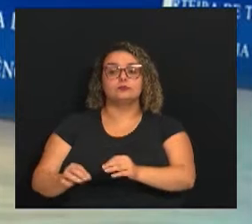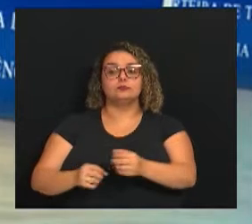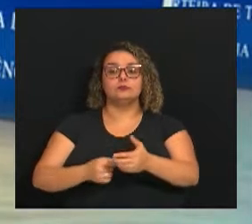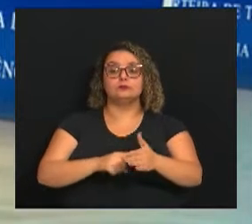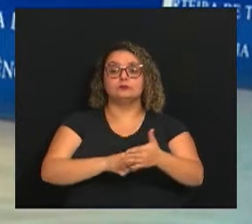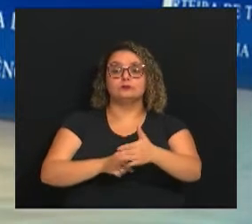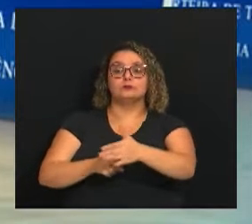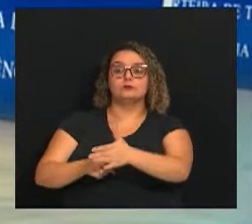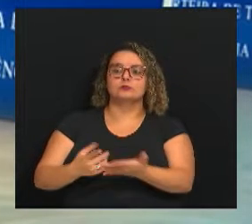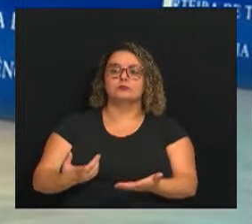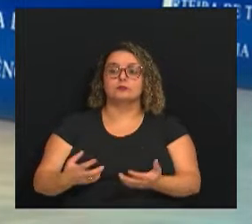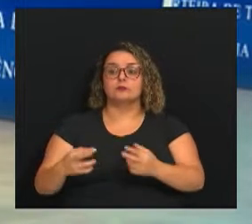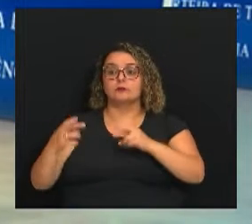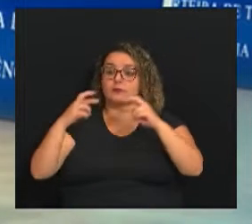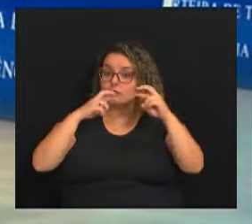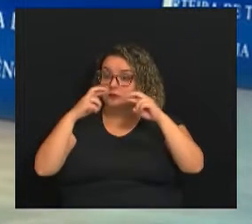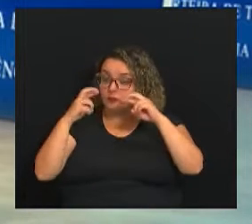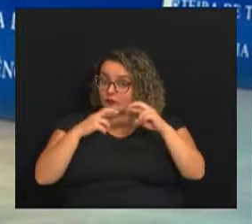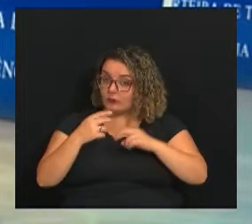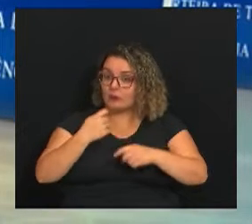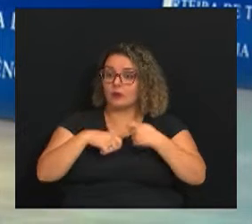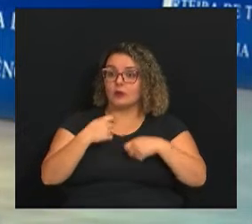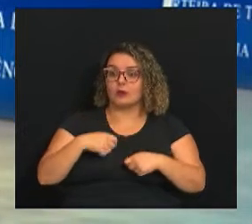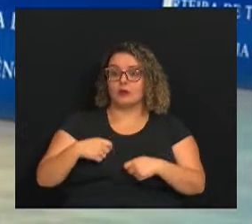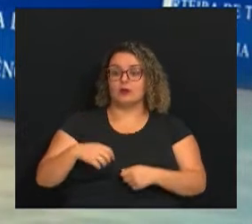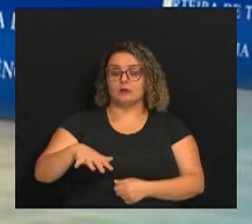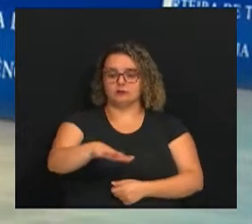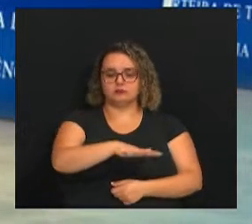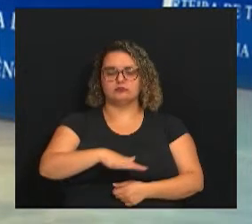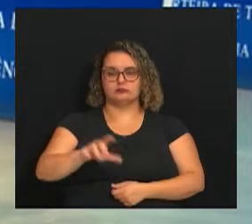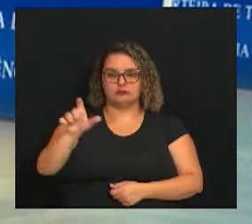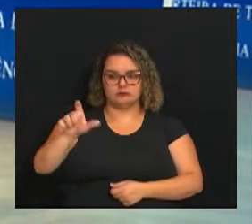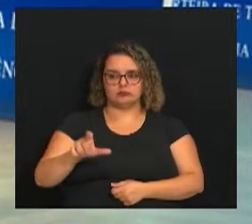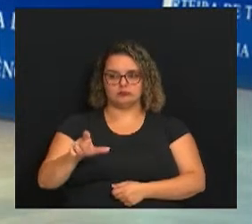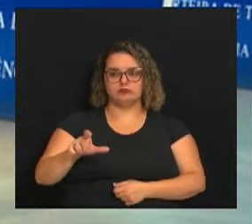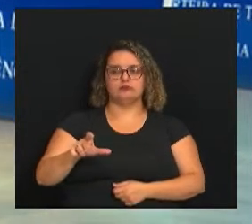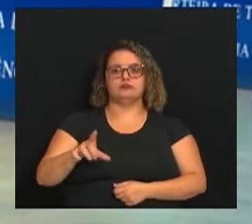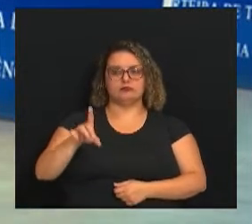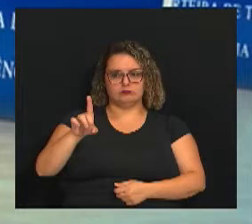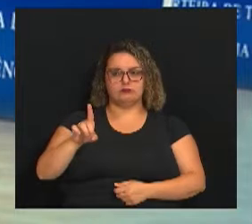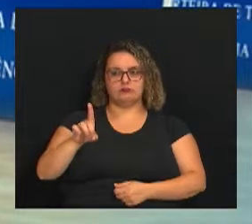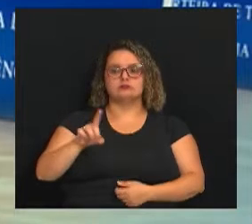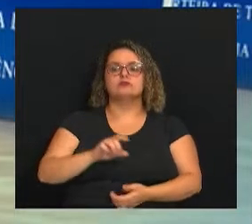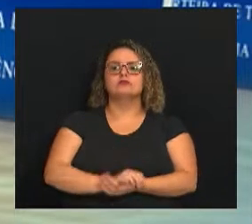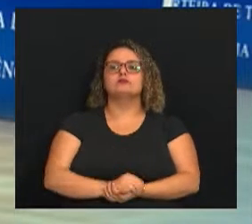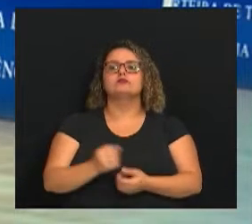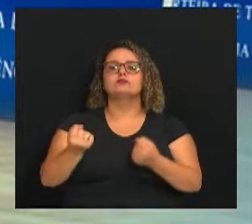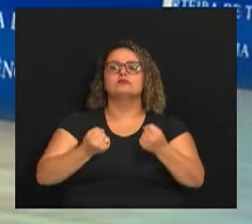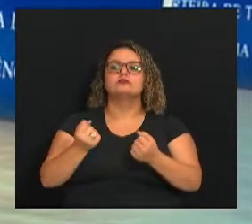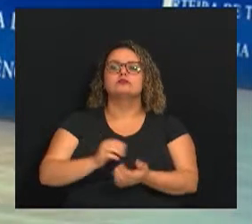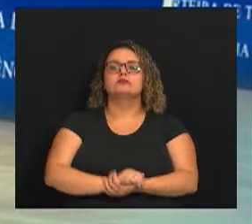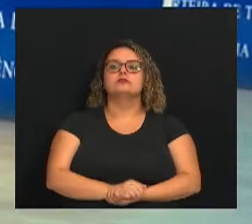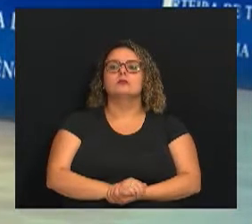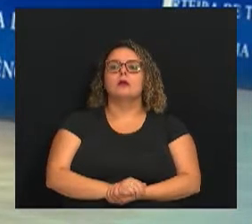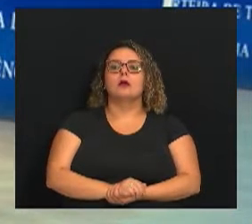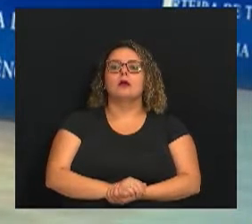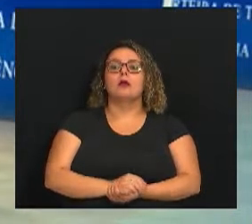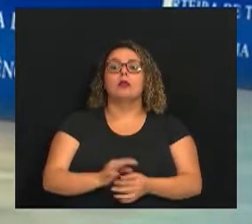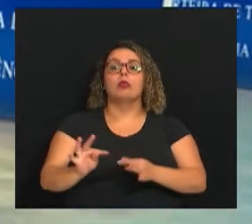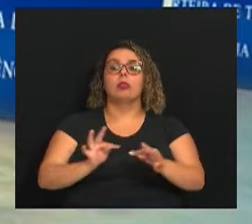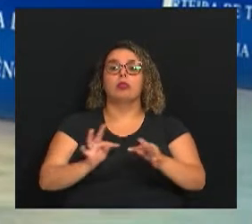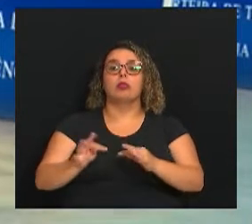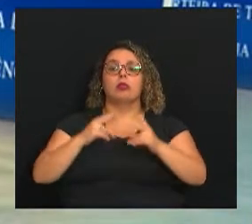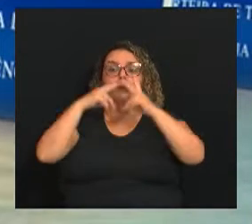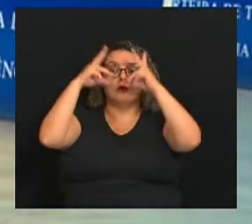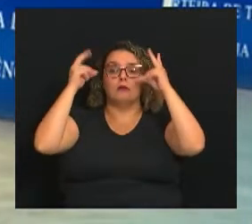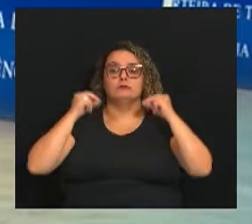supervisor administrativo de campo, com CNH-D, técnico de enfermagem, técnico eletrônico júnior, vendedor